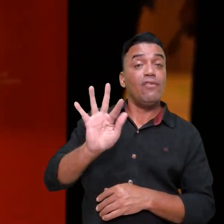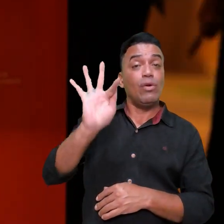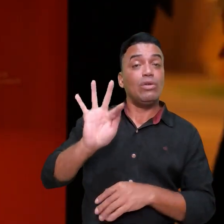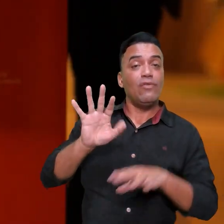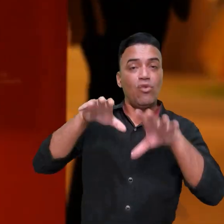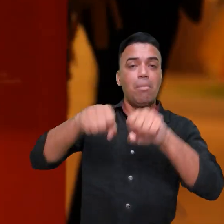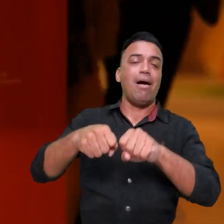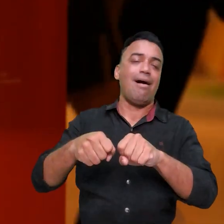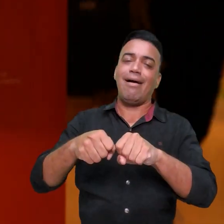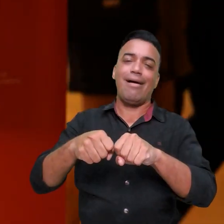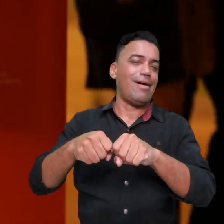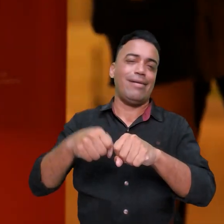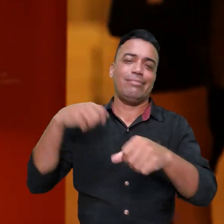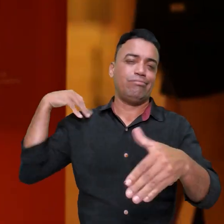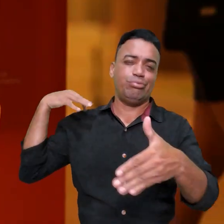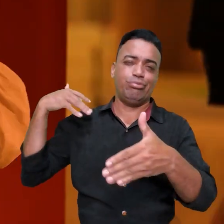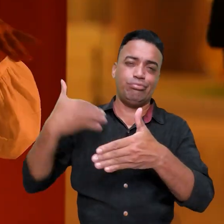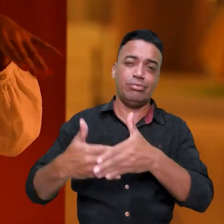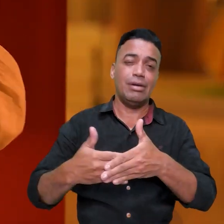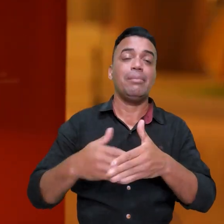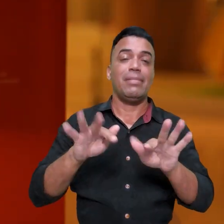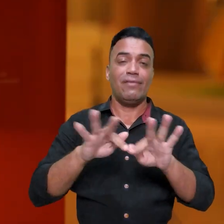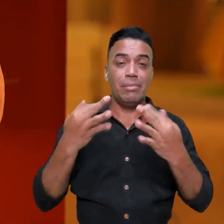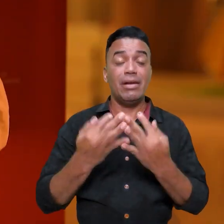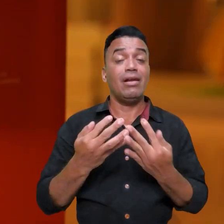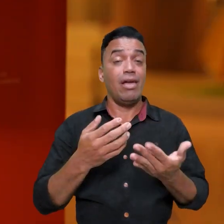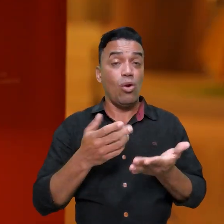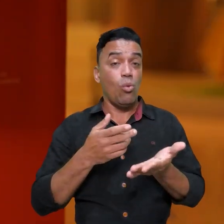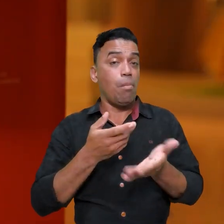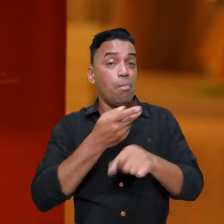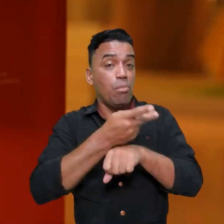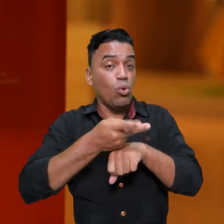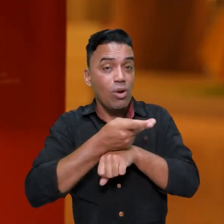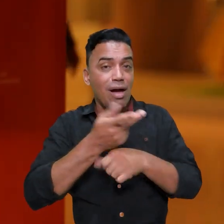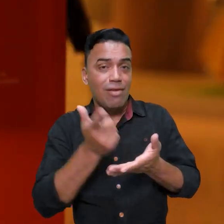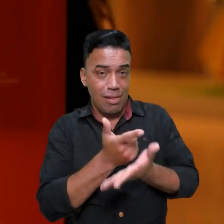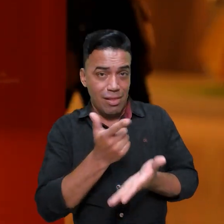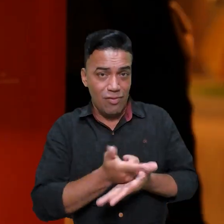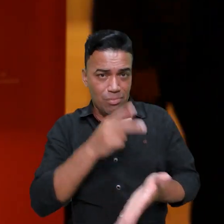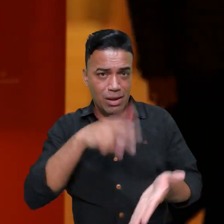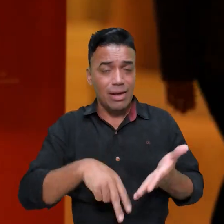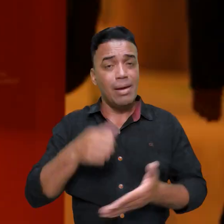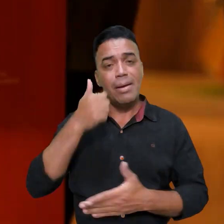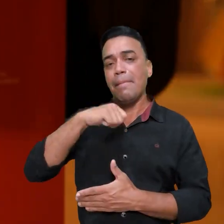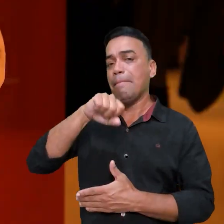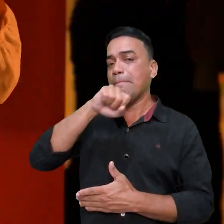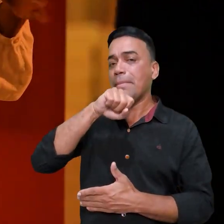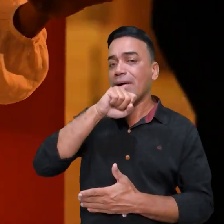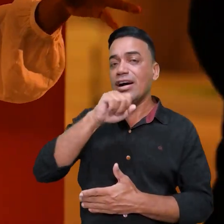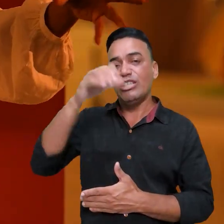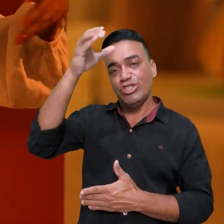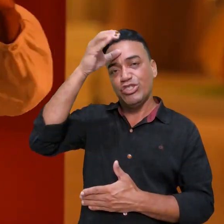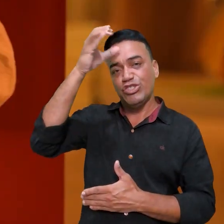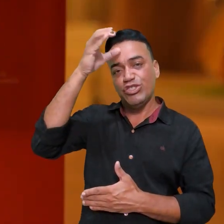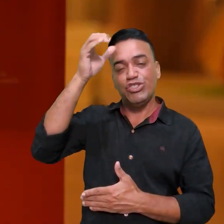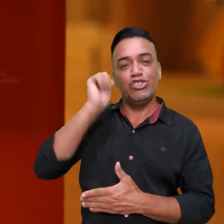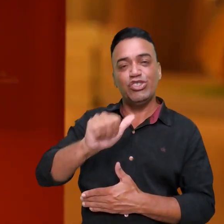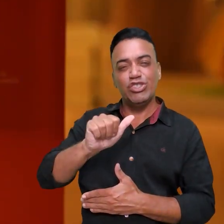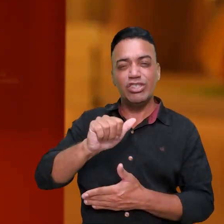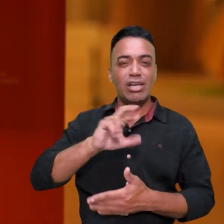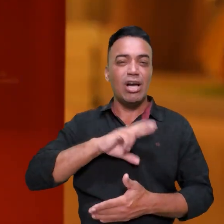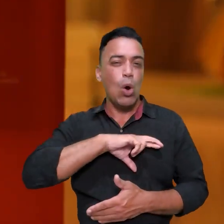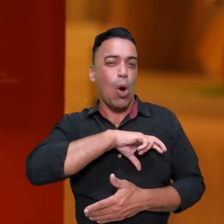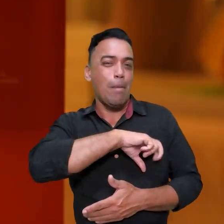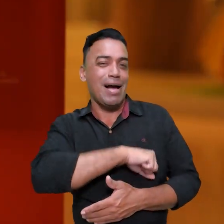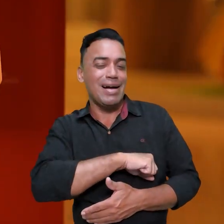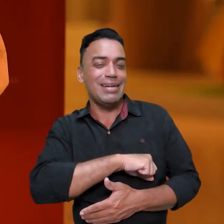gerações. E eu buscava os livrinhos para ler, porque minha mãe, minha tia liam aqueles romances,